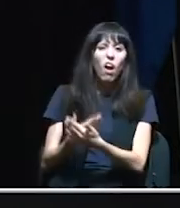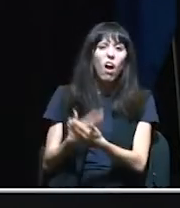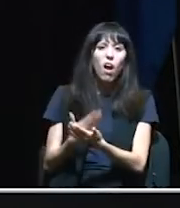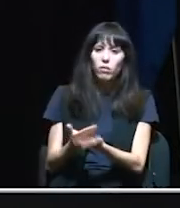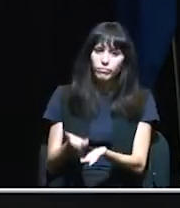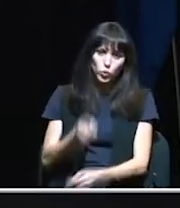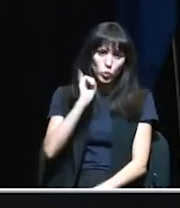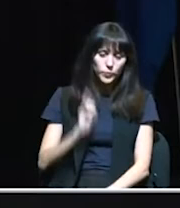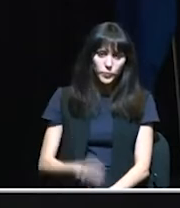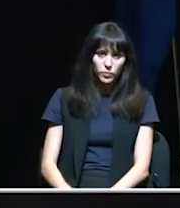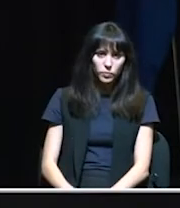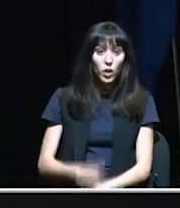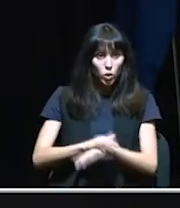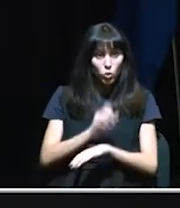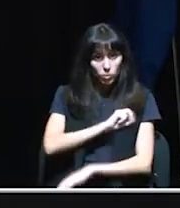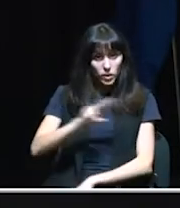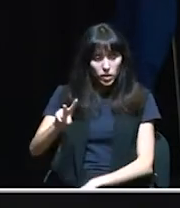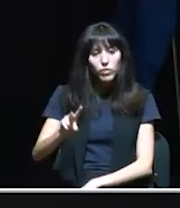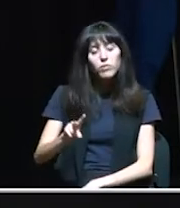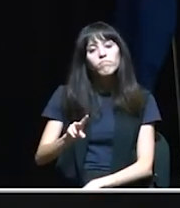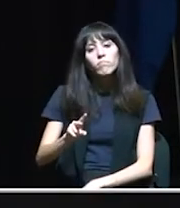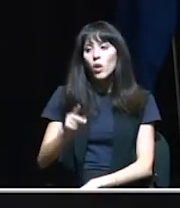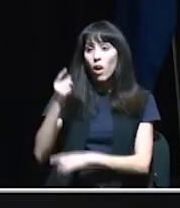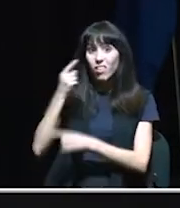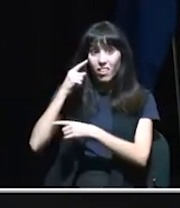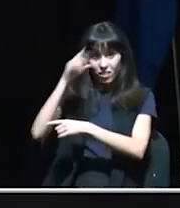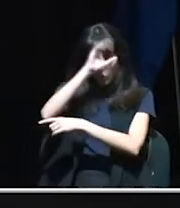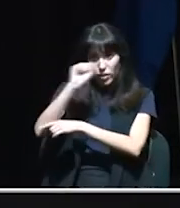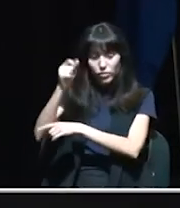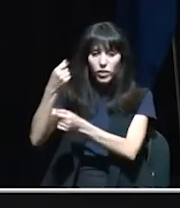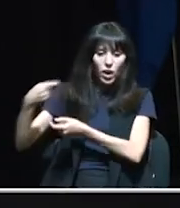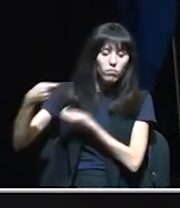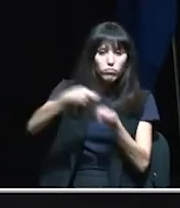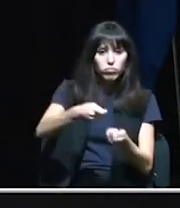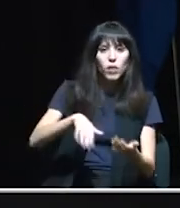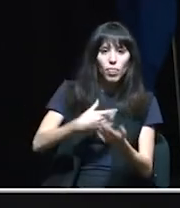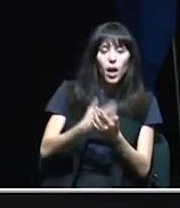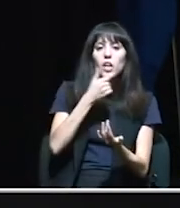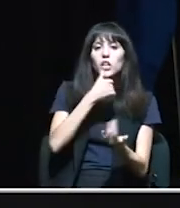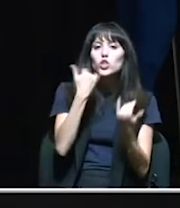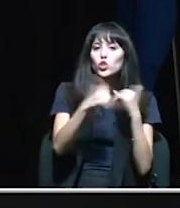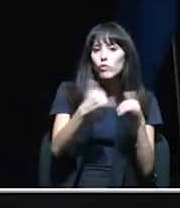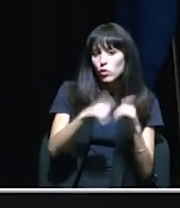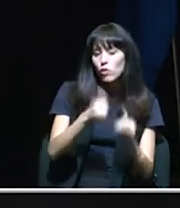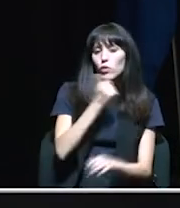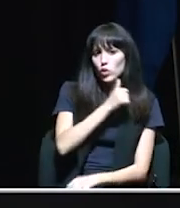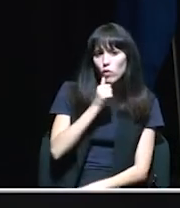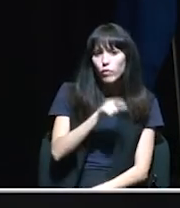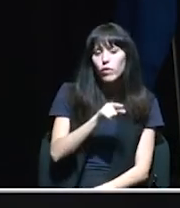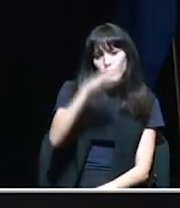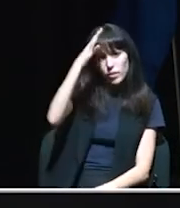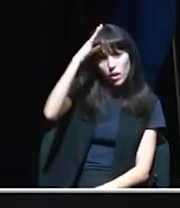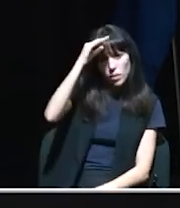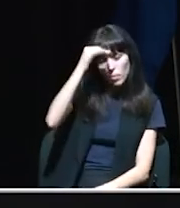justificação. E por isso é que o LIVRE defende o fim de quaisquer financiamentos públicos a atividades que promovam maus-tratos a animais, como as touradas. E